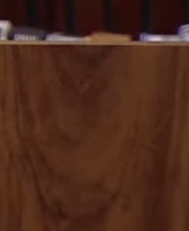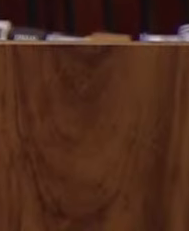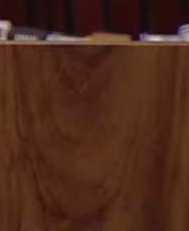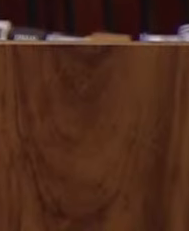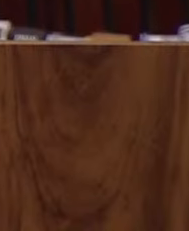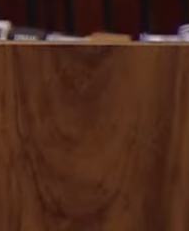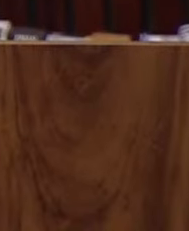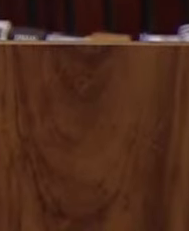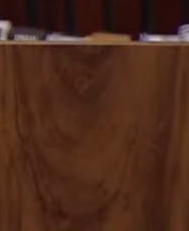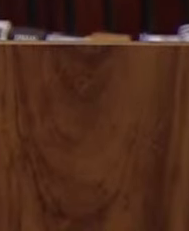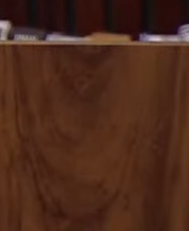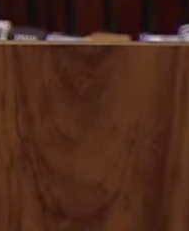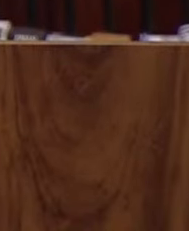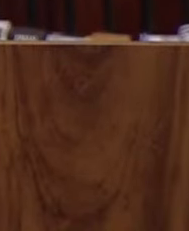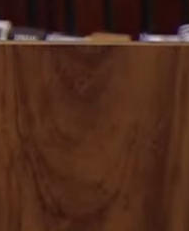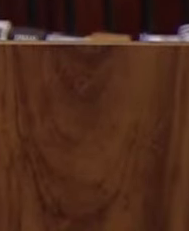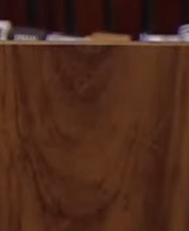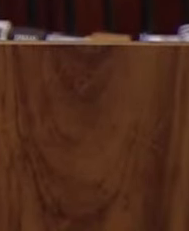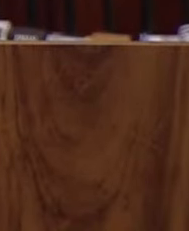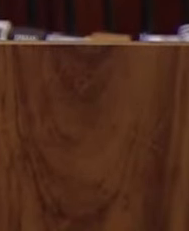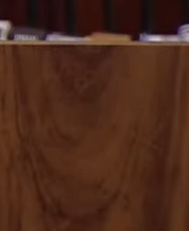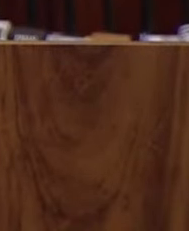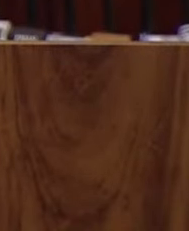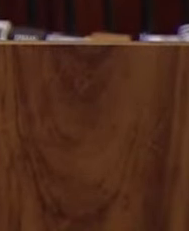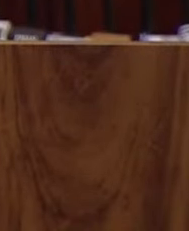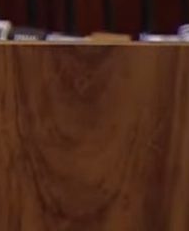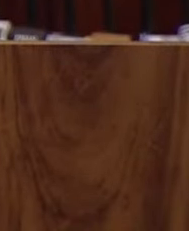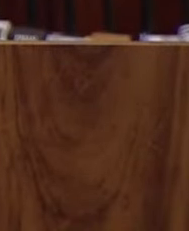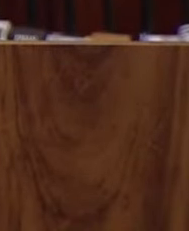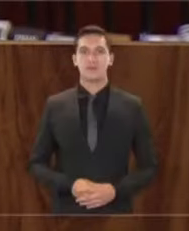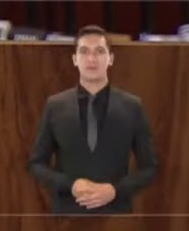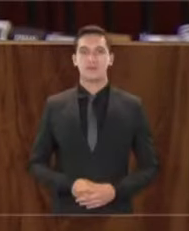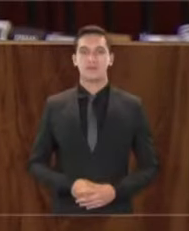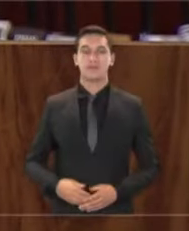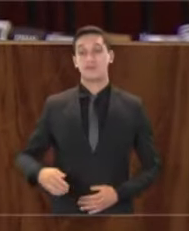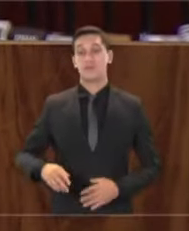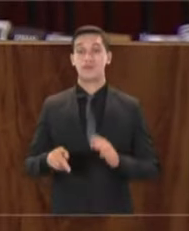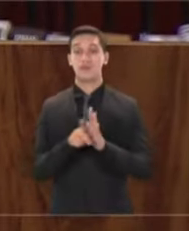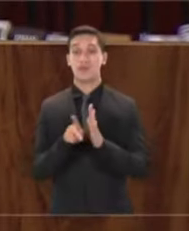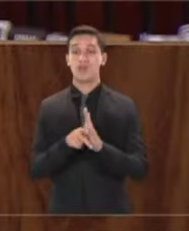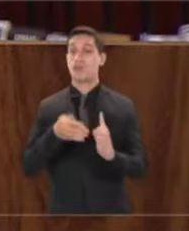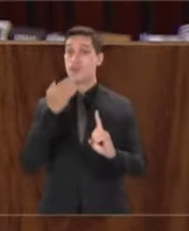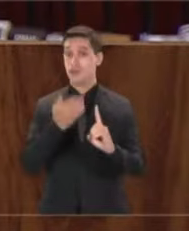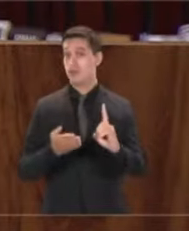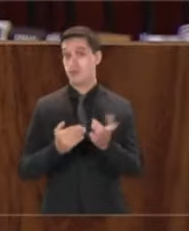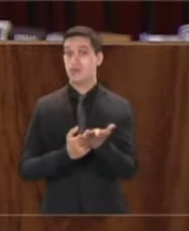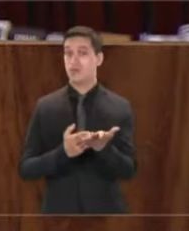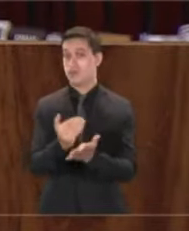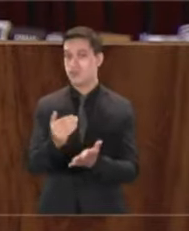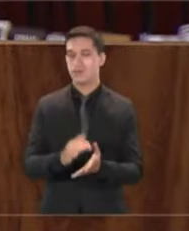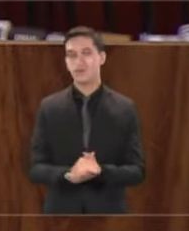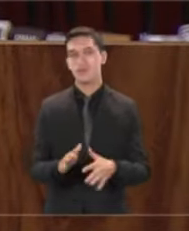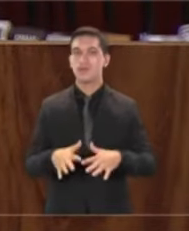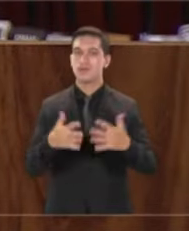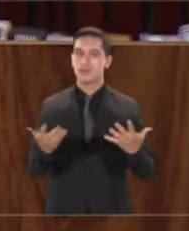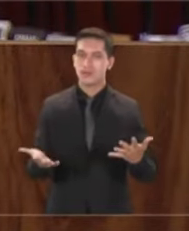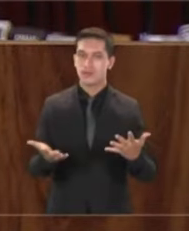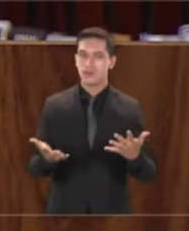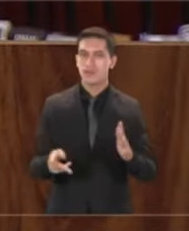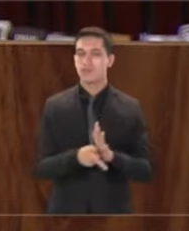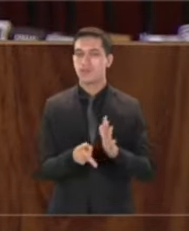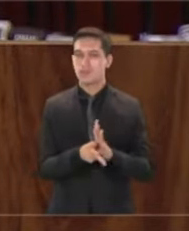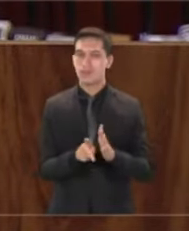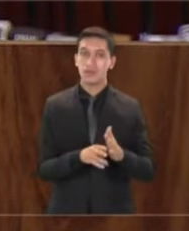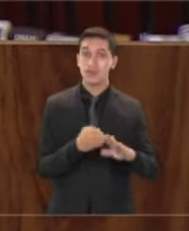avançar ou alavancar sua candidatura mediante o prestígio daquele a quem se vinculam. Então, a